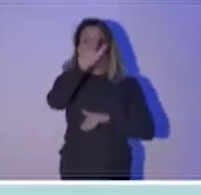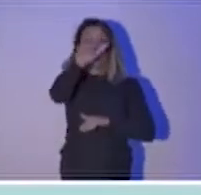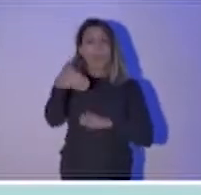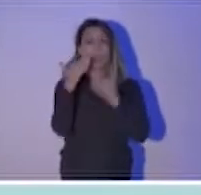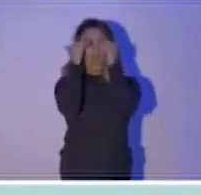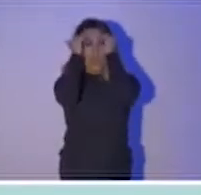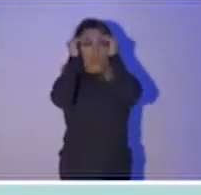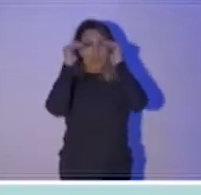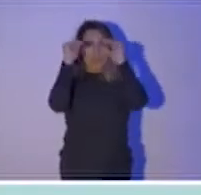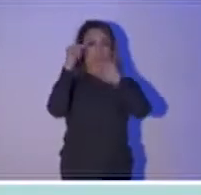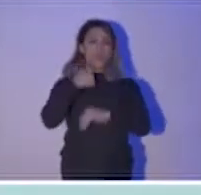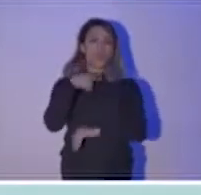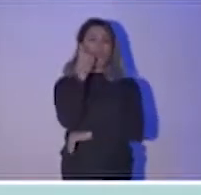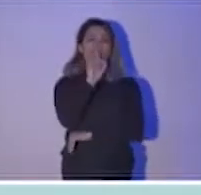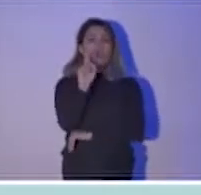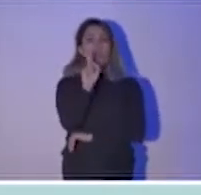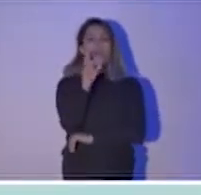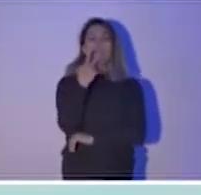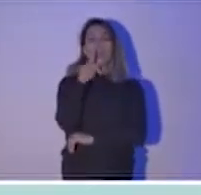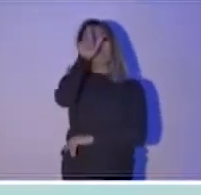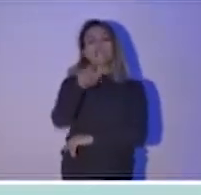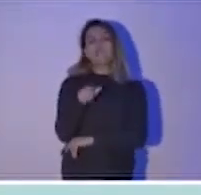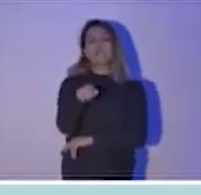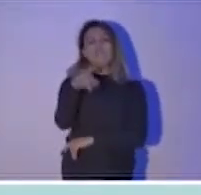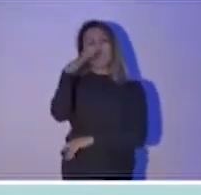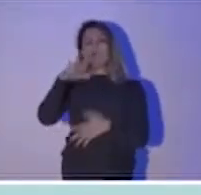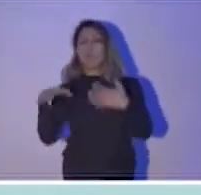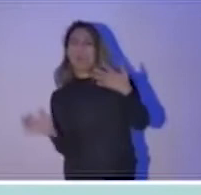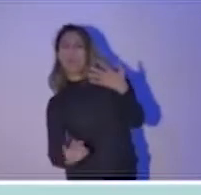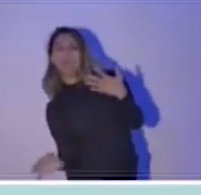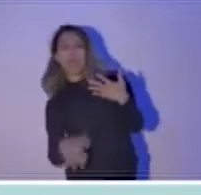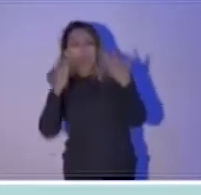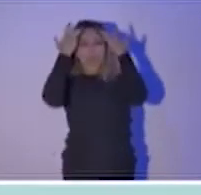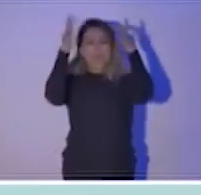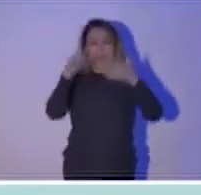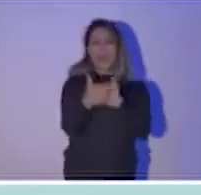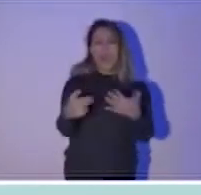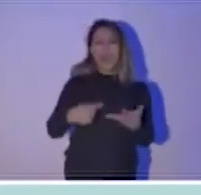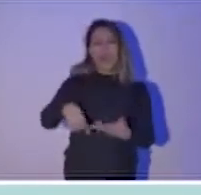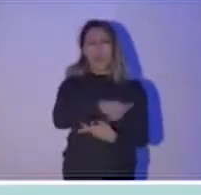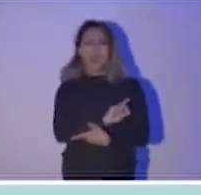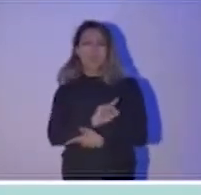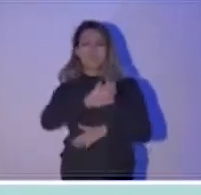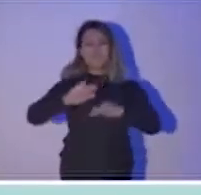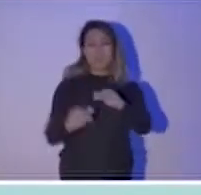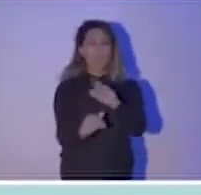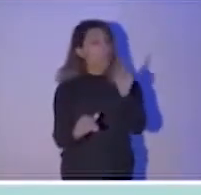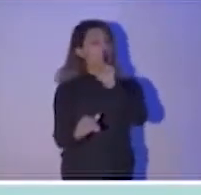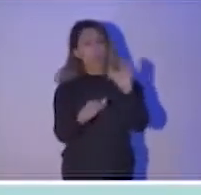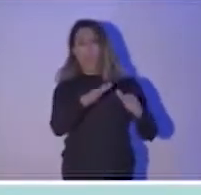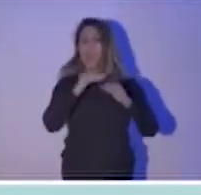não sabe e agora eu vou te ensinar. É para dizer, vem, porque nós vamos junto, vamos colaborar o seu saber com o meu